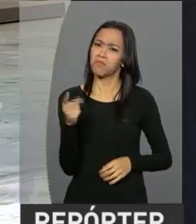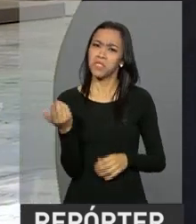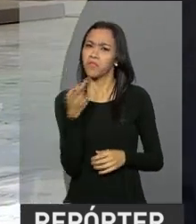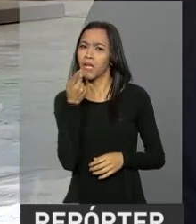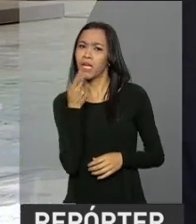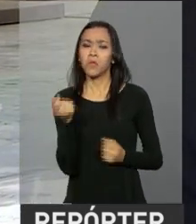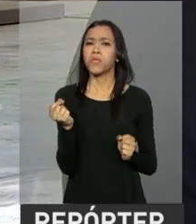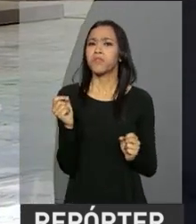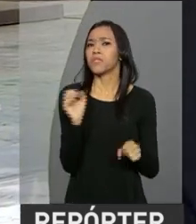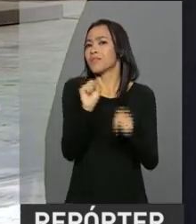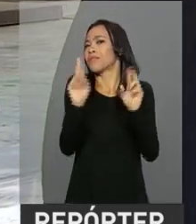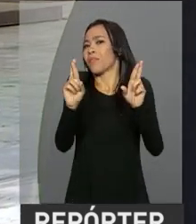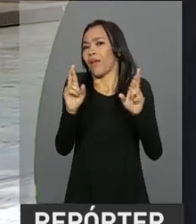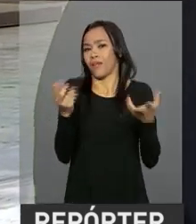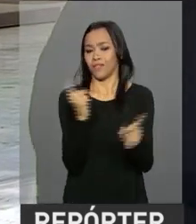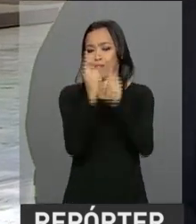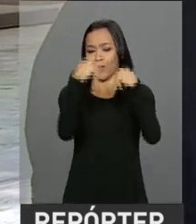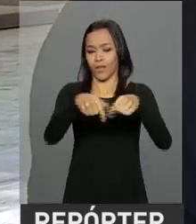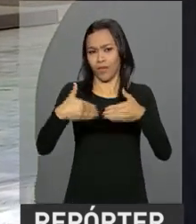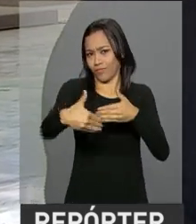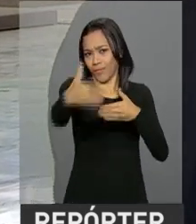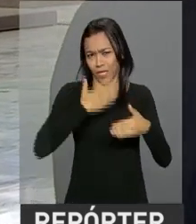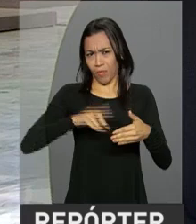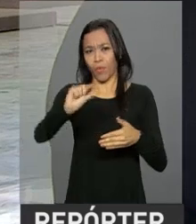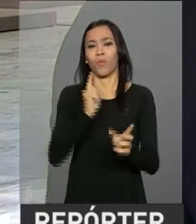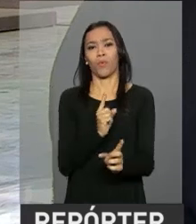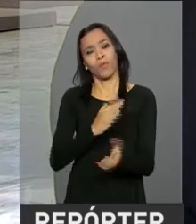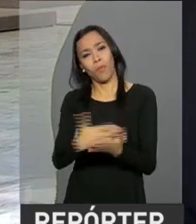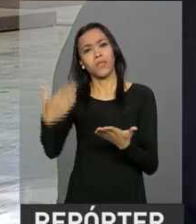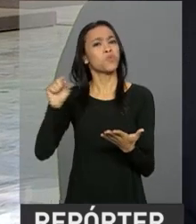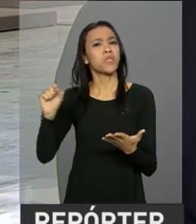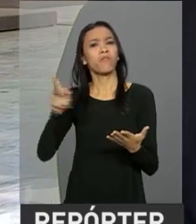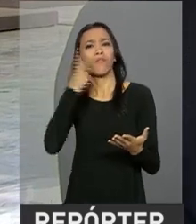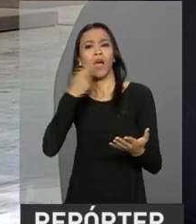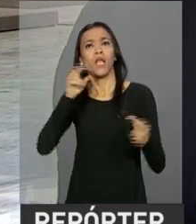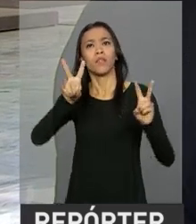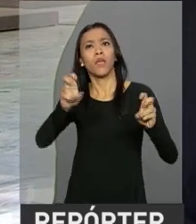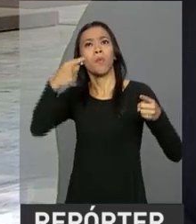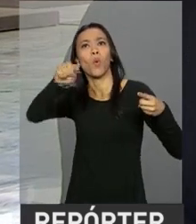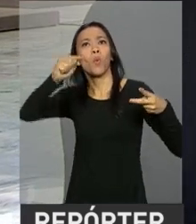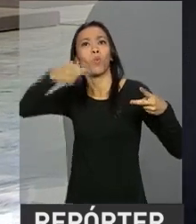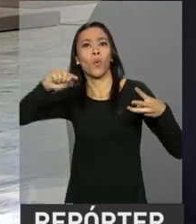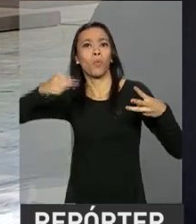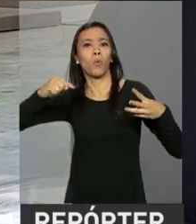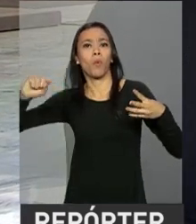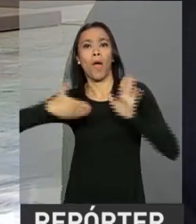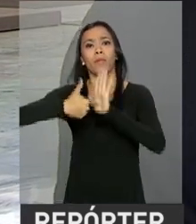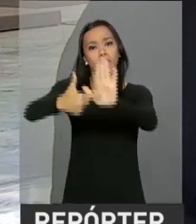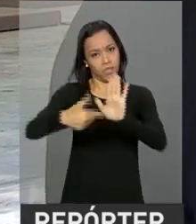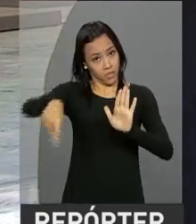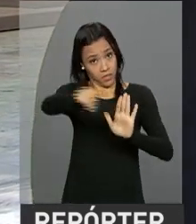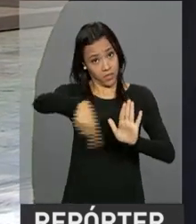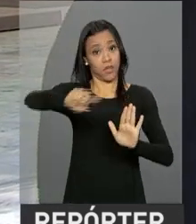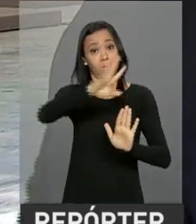qual que é a expectativa com relação a esse encontro que começa daqui a pouco que Pontos os senhores querem apresentar aí ao presidente em exercício